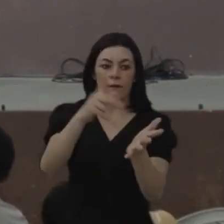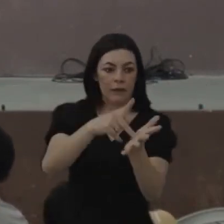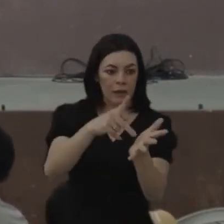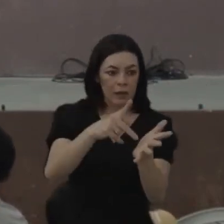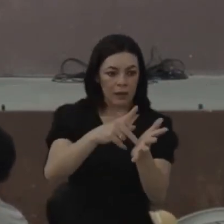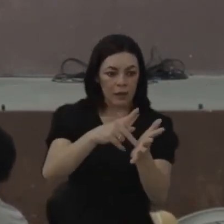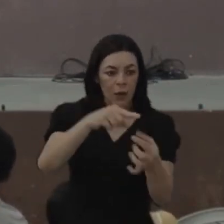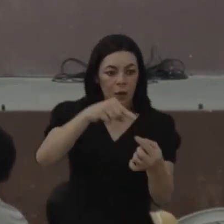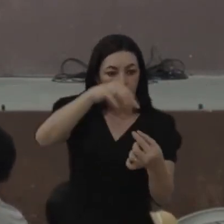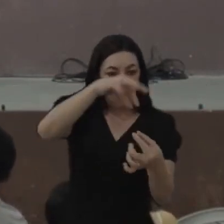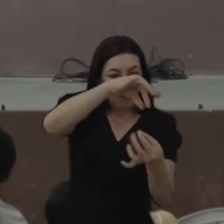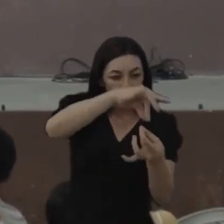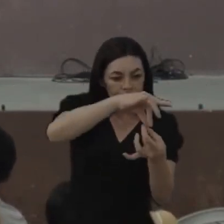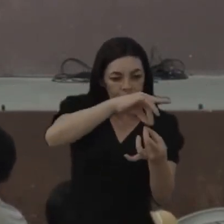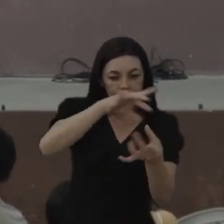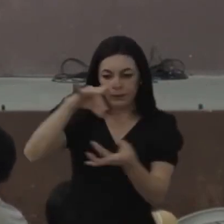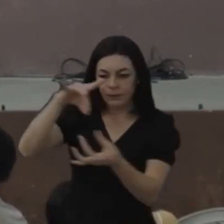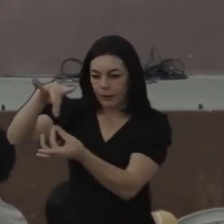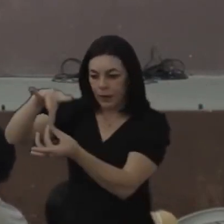espirituais contidas